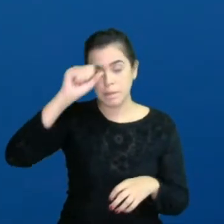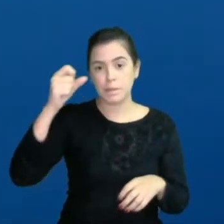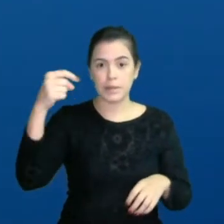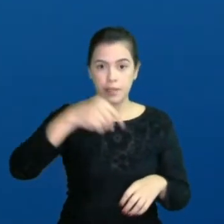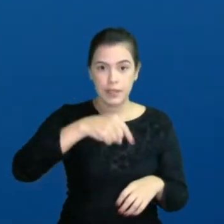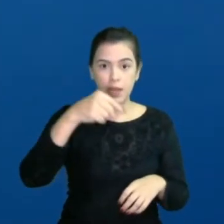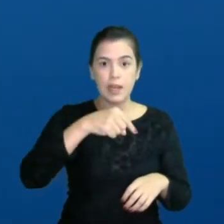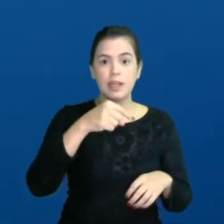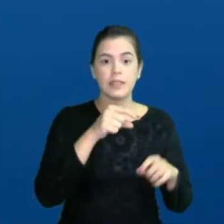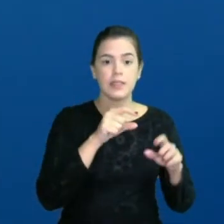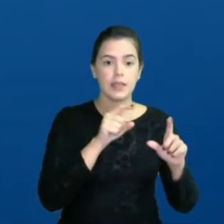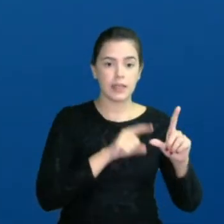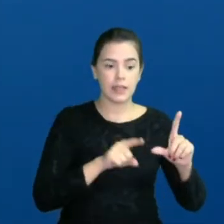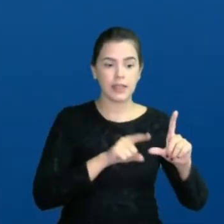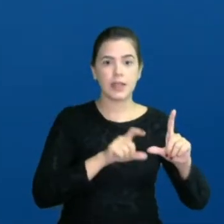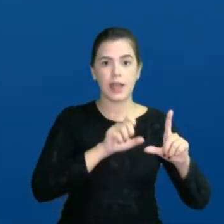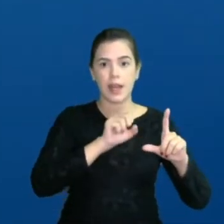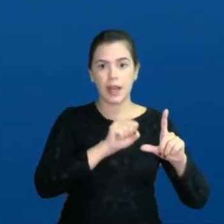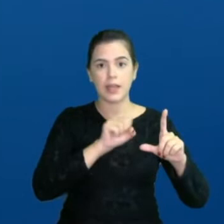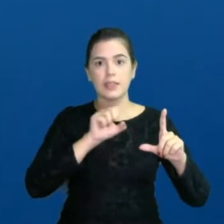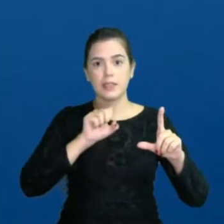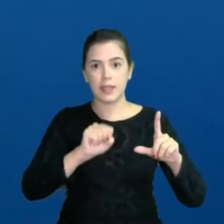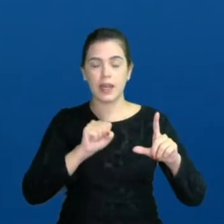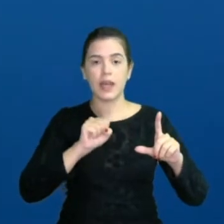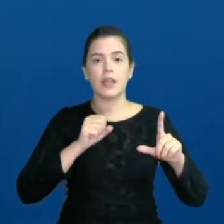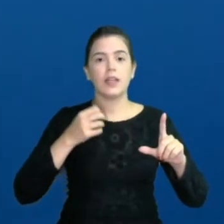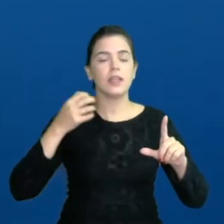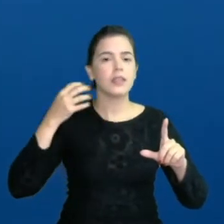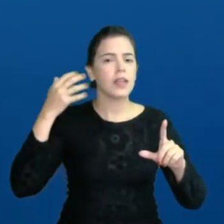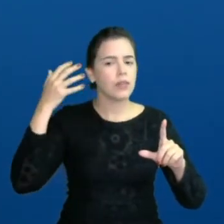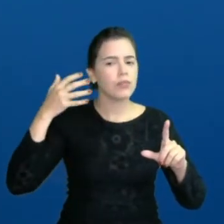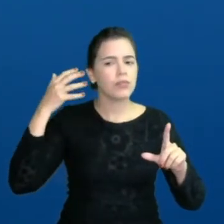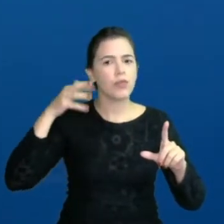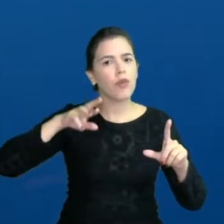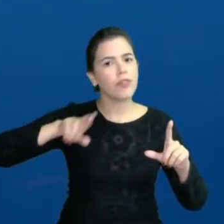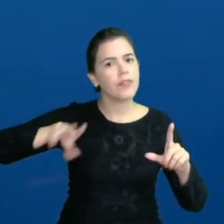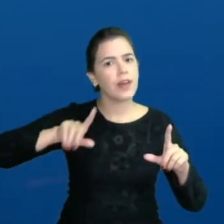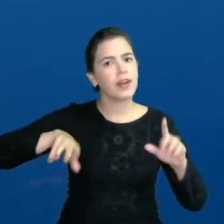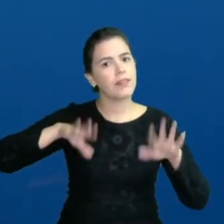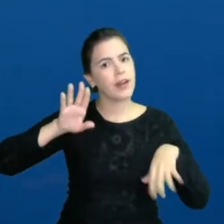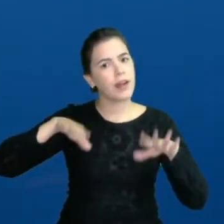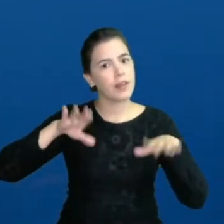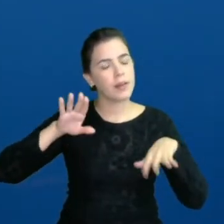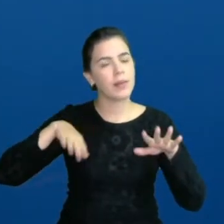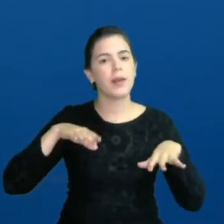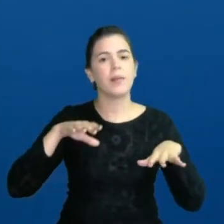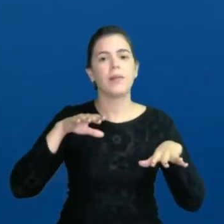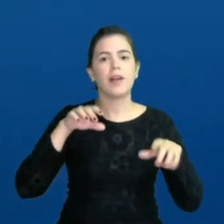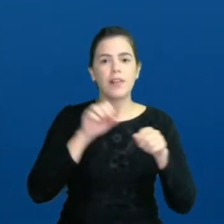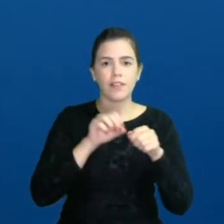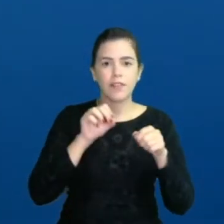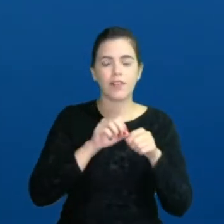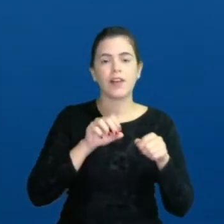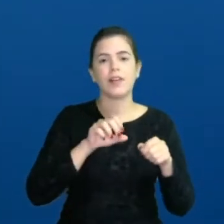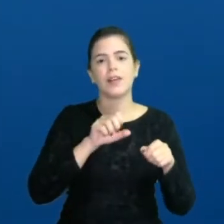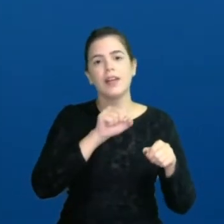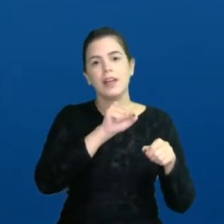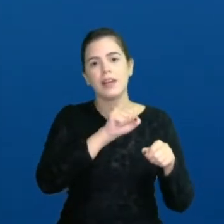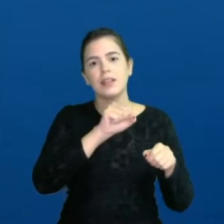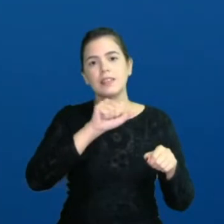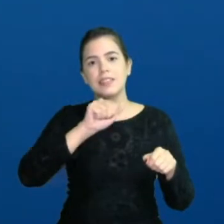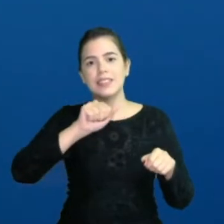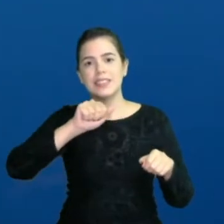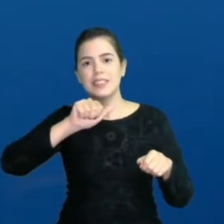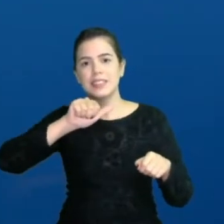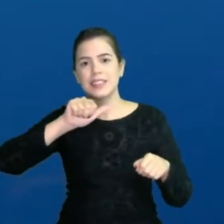S tem sons diferentes, dependendo da posição em que ela tá. Para fazer esse som do